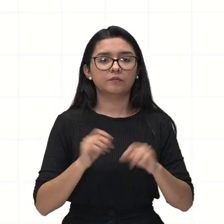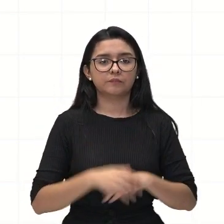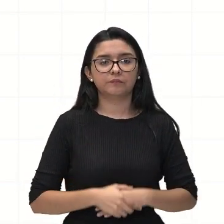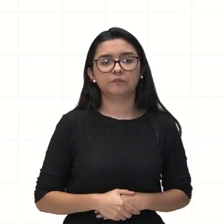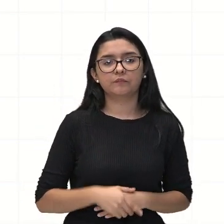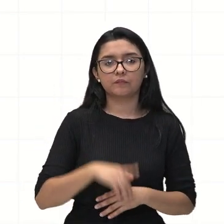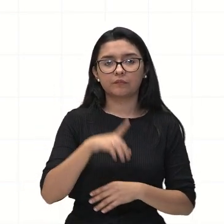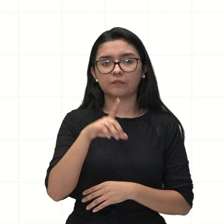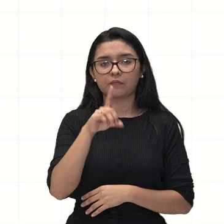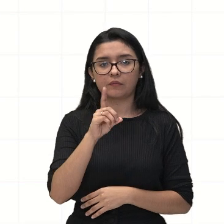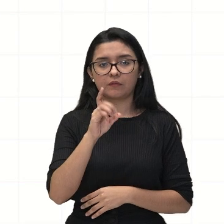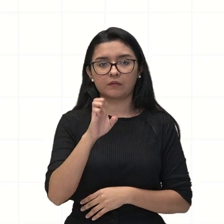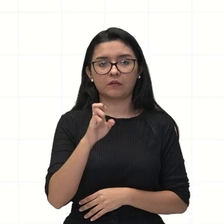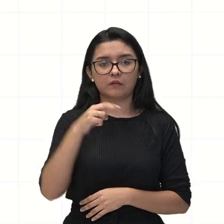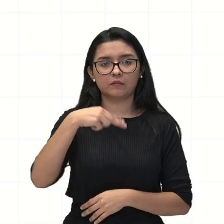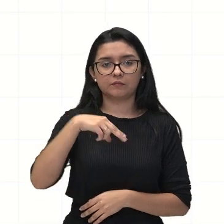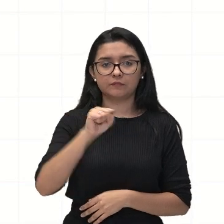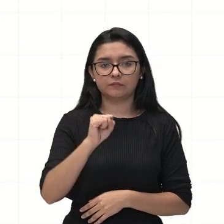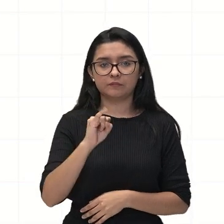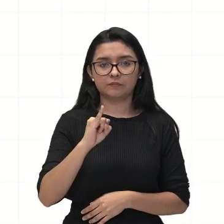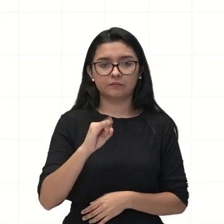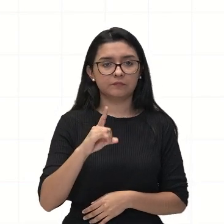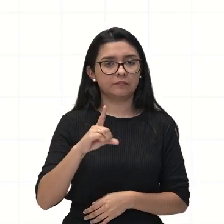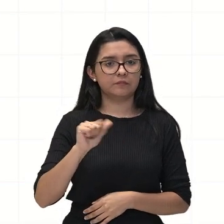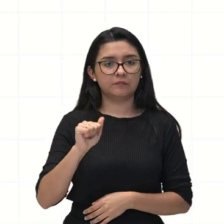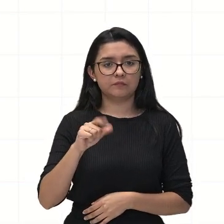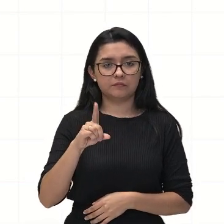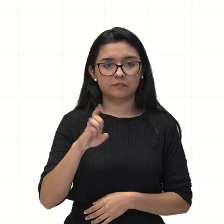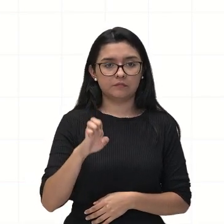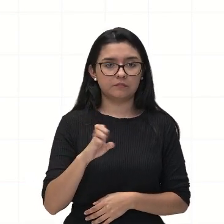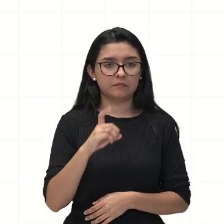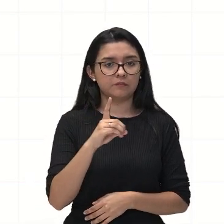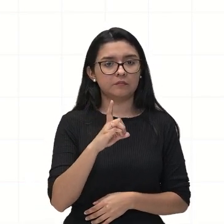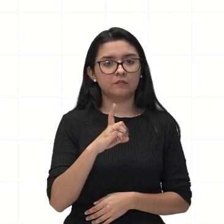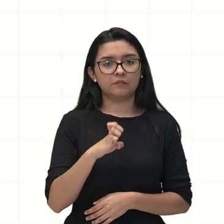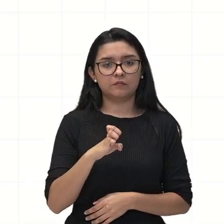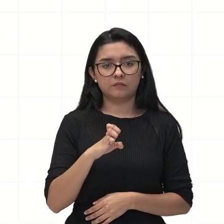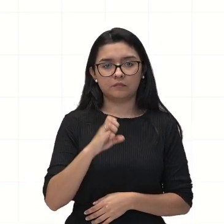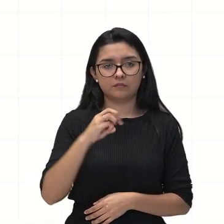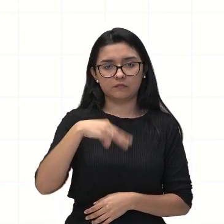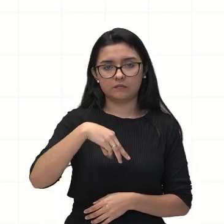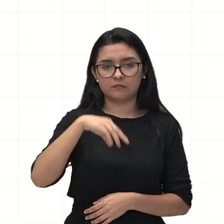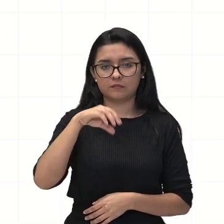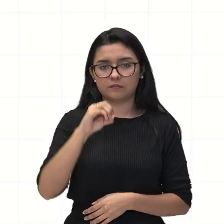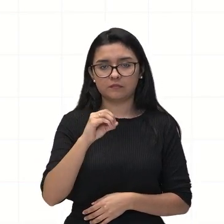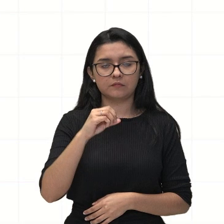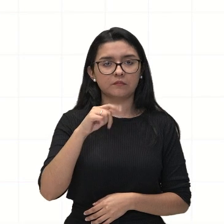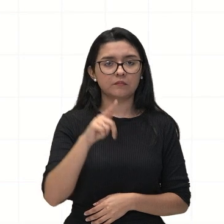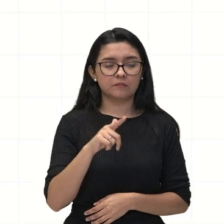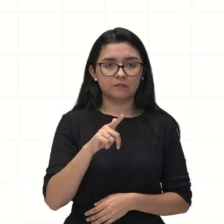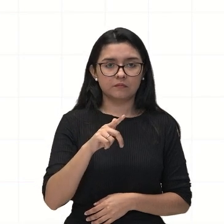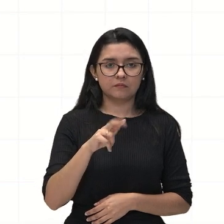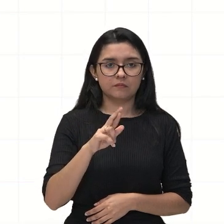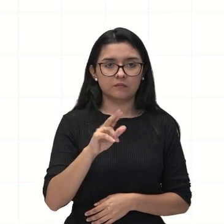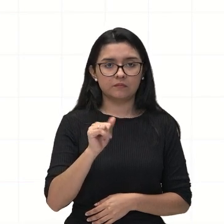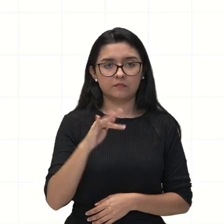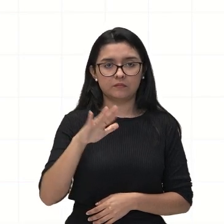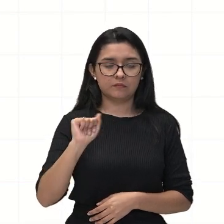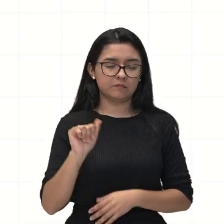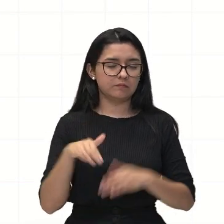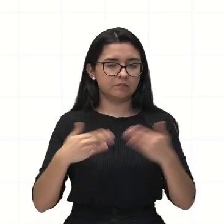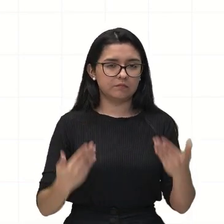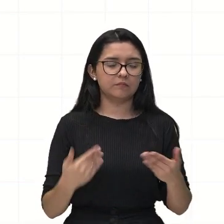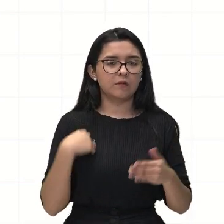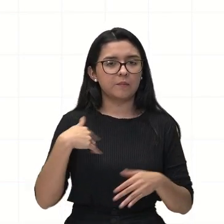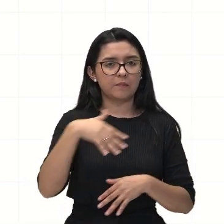densidade demográfica? Bem, é um conteúdo lá de geografia. Então, me arriscando um pouco aqui, nessa área do